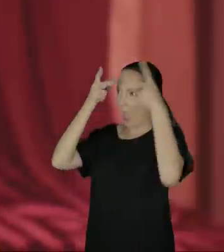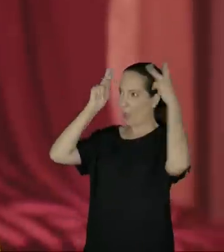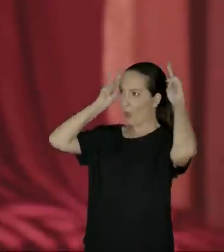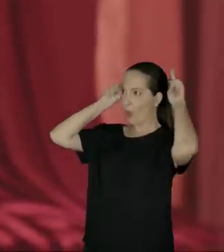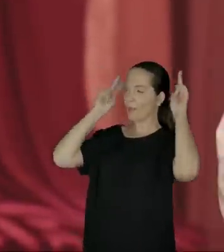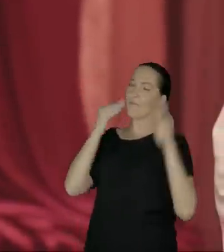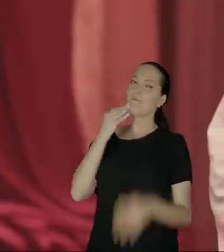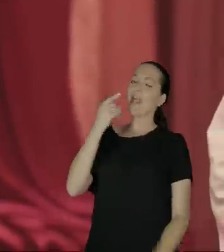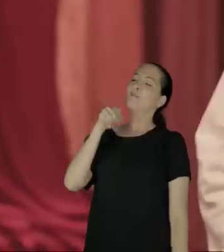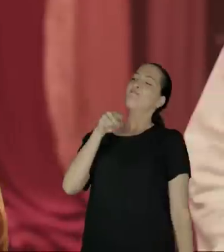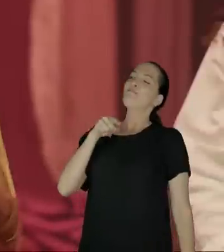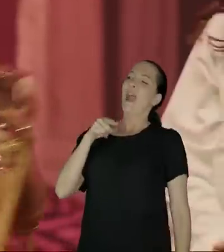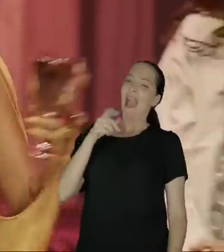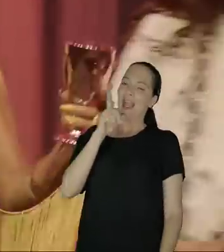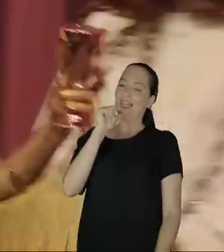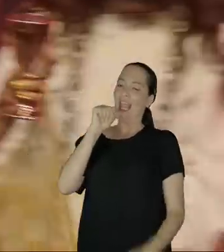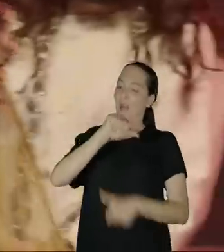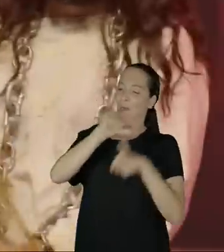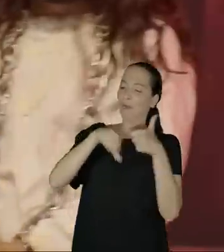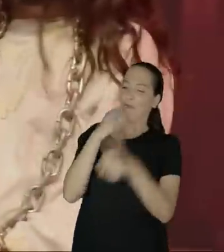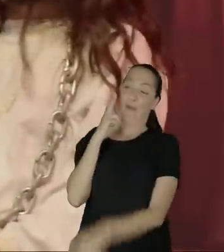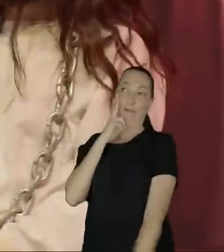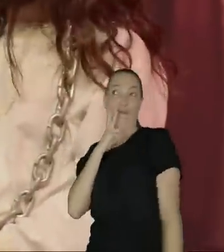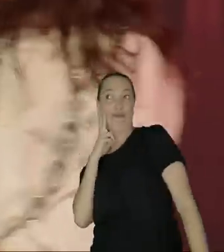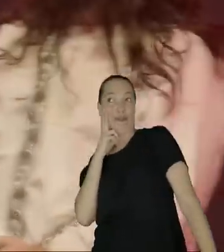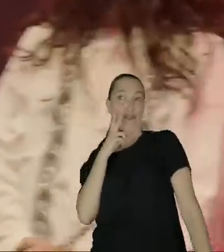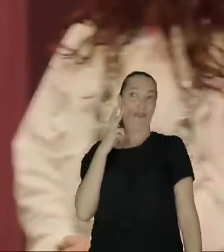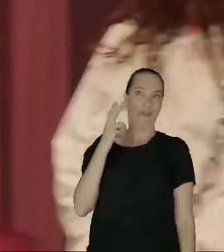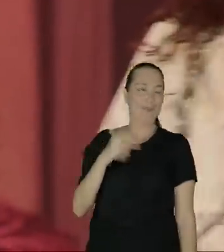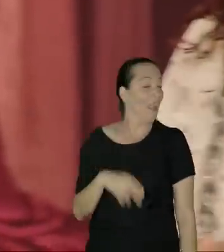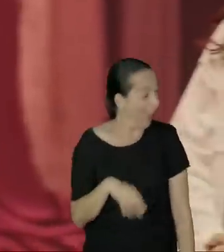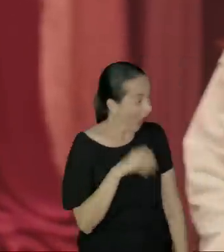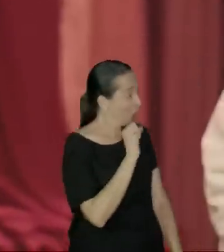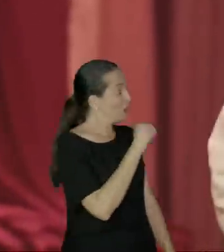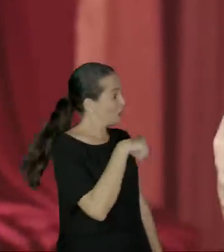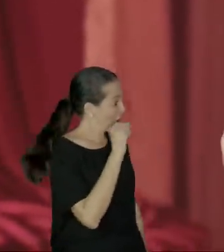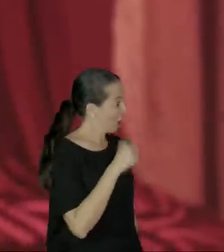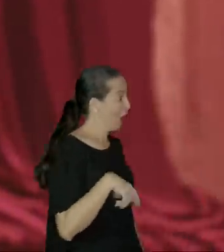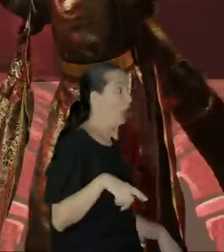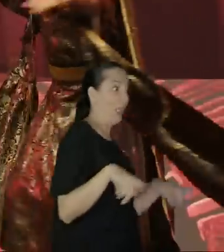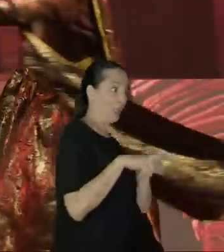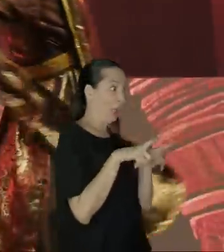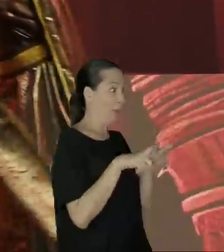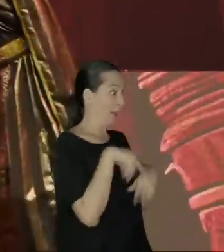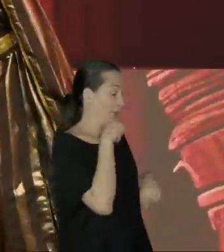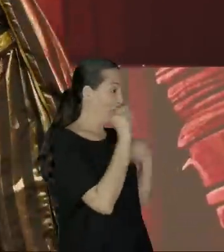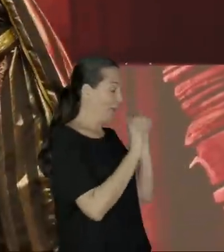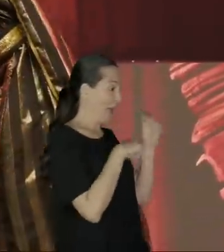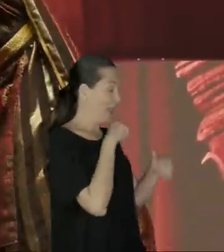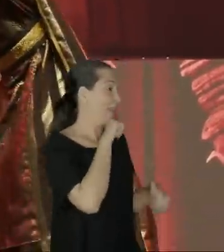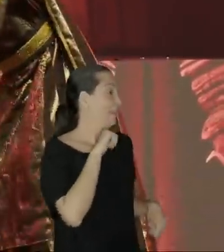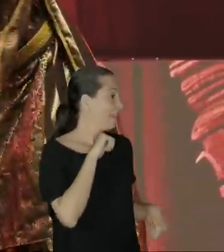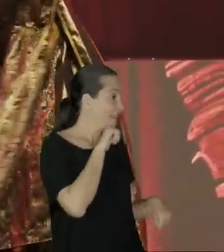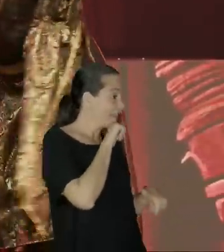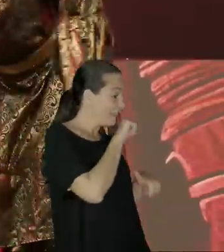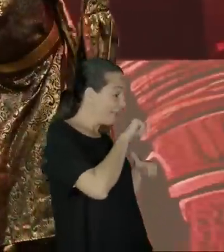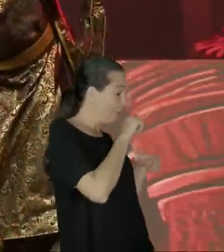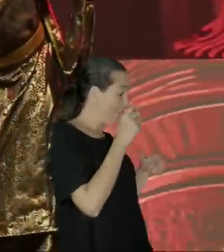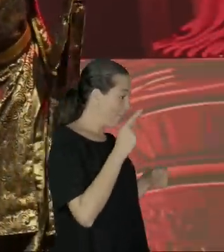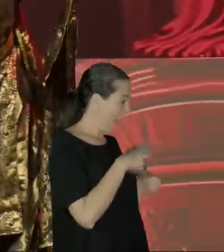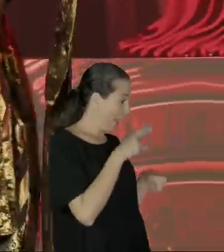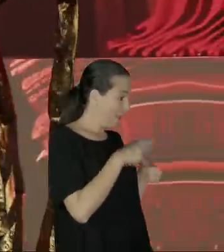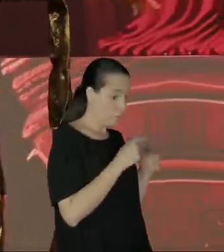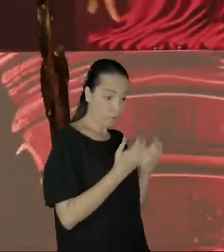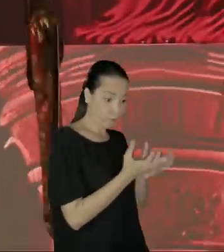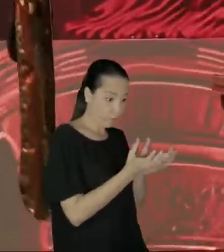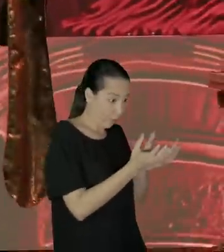esse profeta transformar nossa água em vinho. Sim, e mais ainda, transforme as pedras